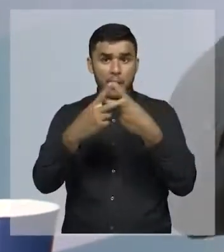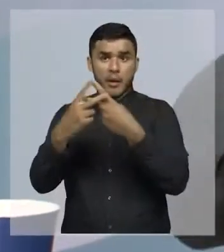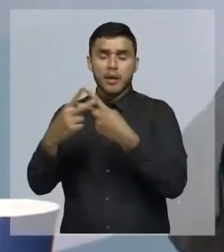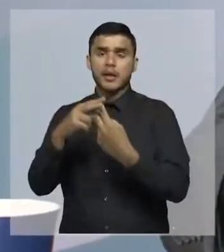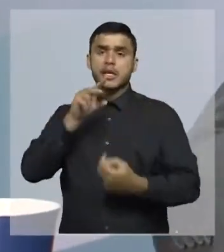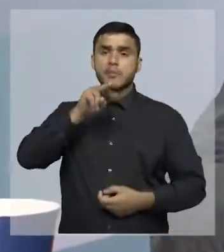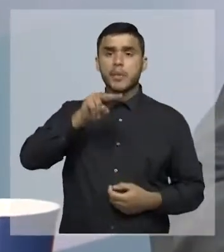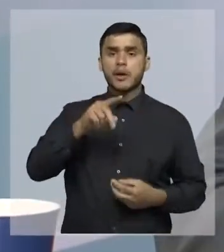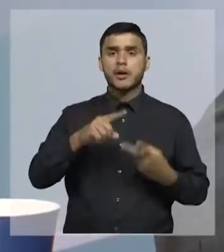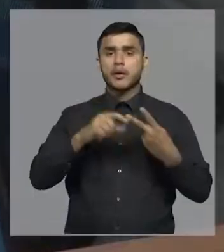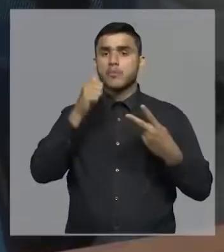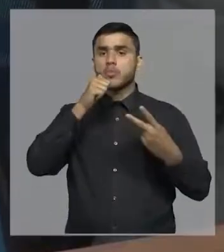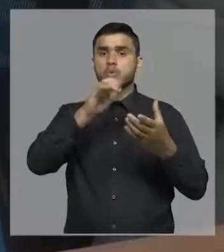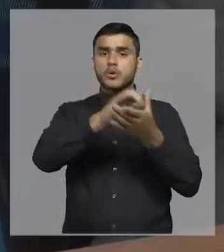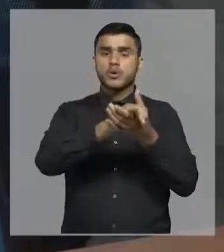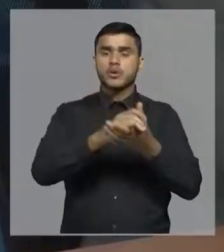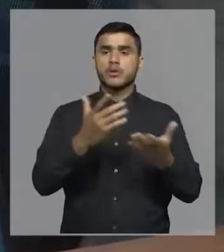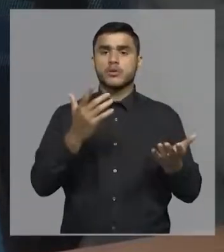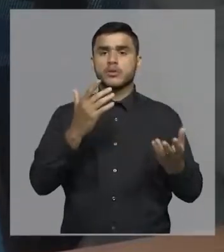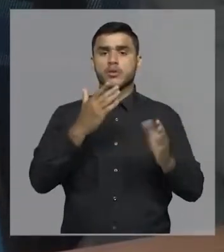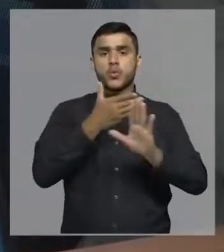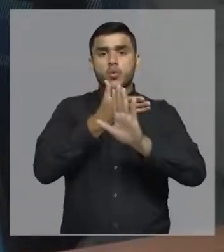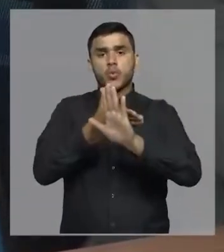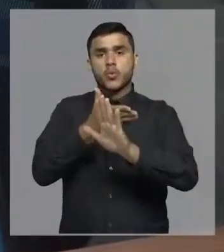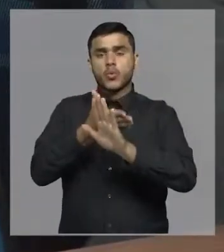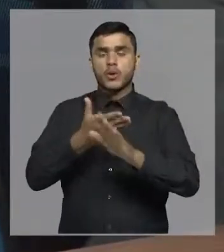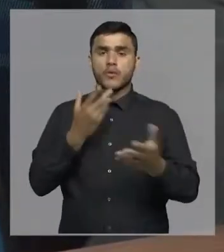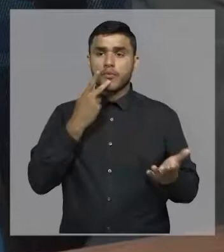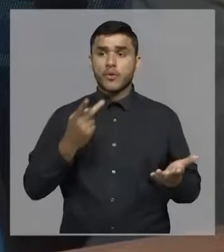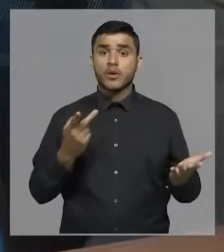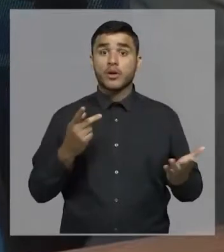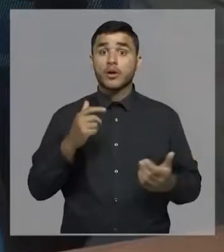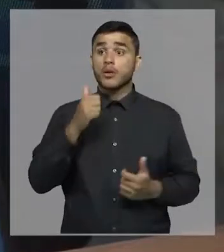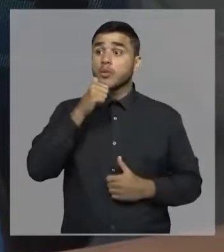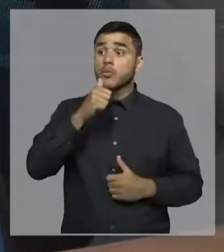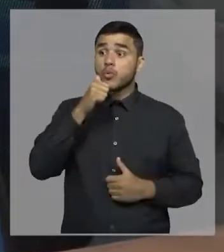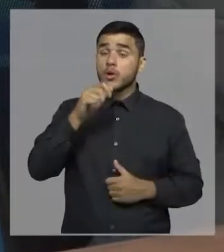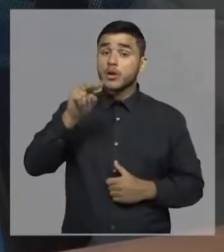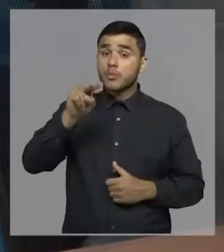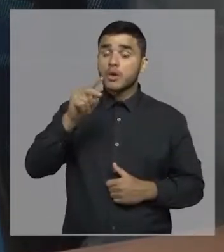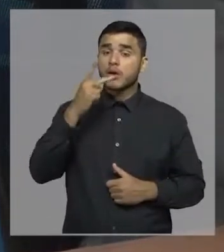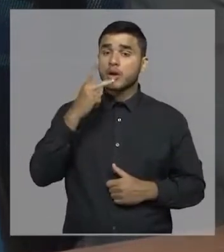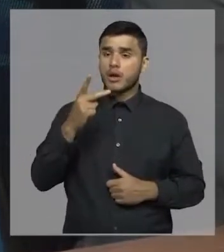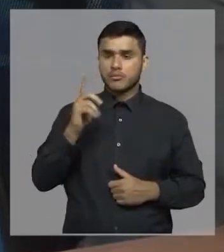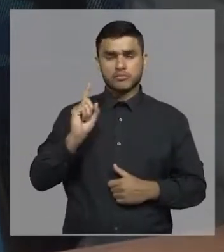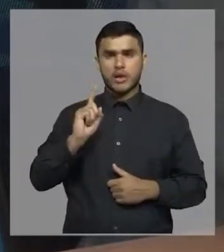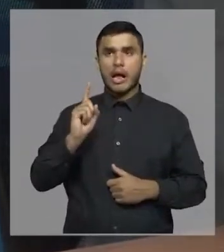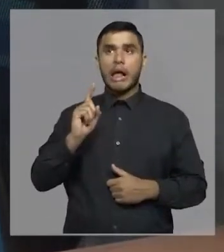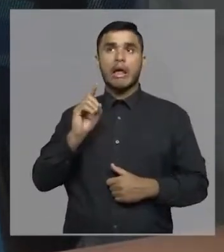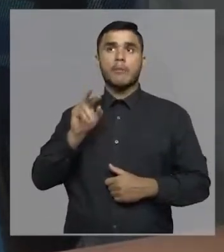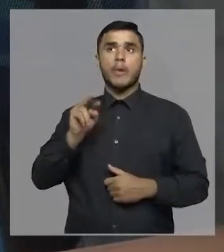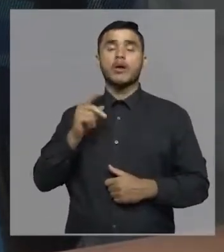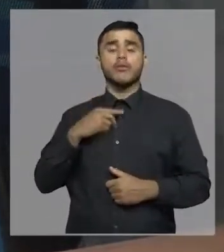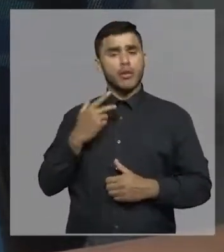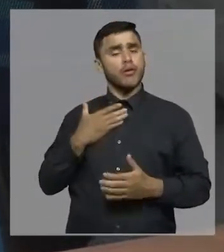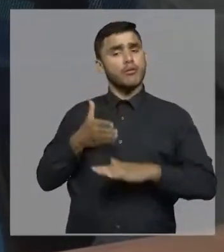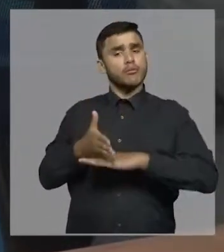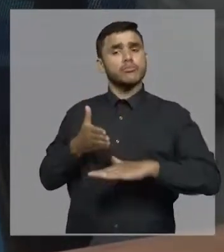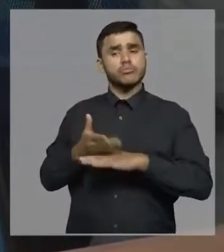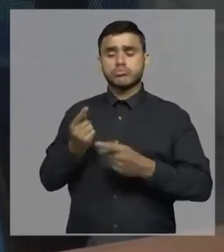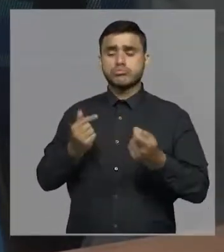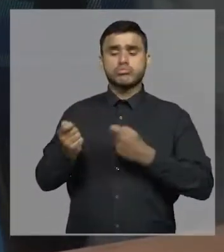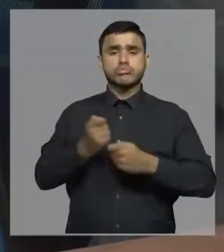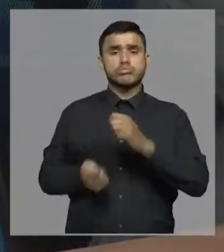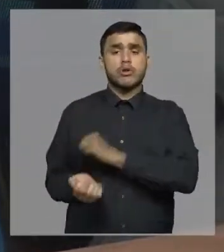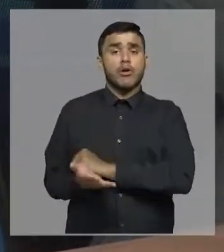irmãs, de esposas, mas a irmã de não foi presa por ser irmã, não. A irmã foi presa porque tinha participação... Deixa eu só colocar. Tinha participação nos negócios ilícitos. Até onde é